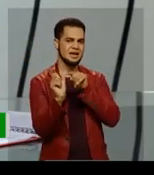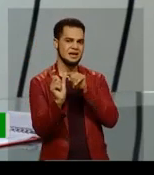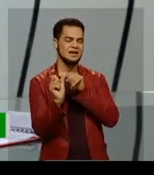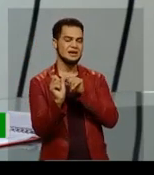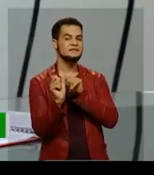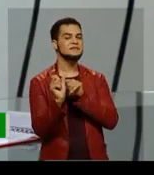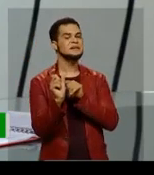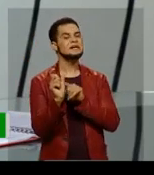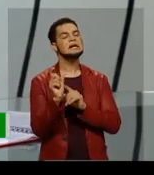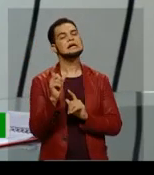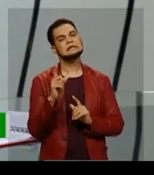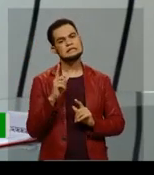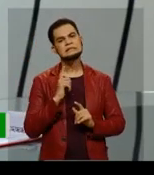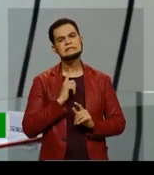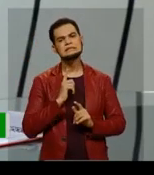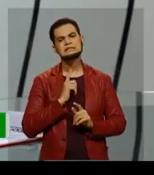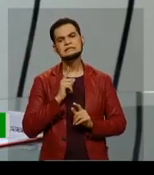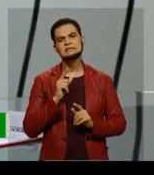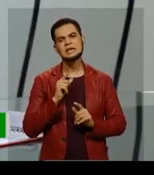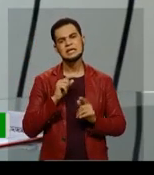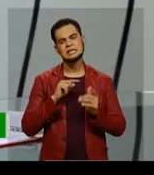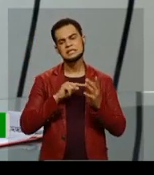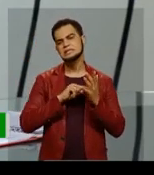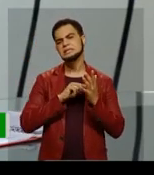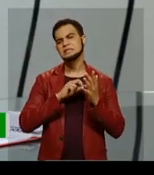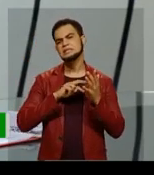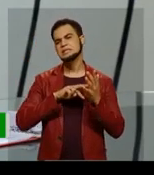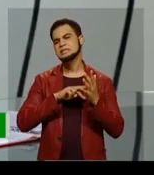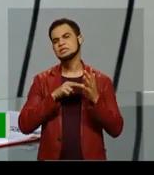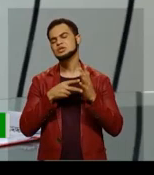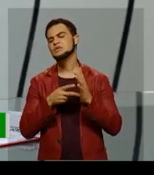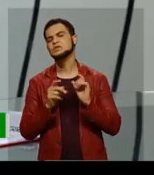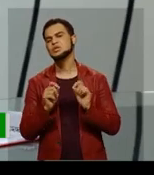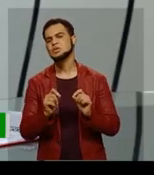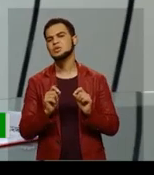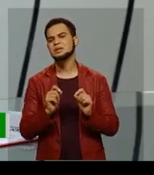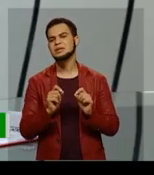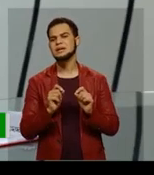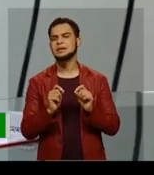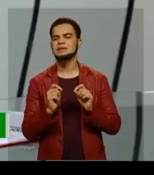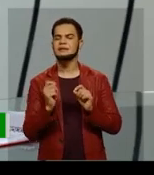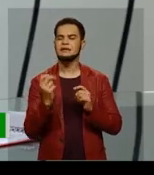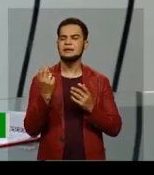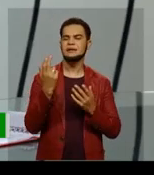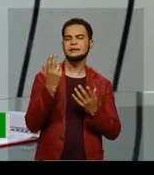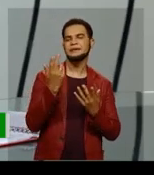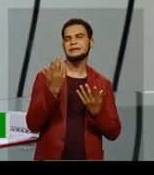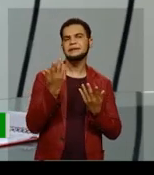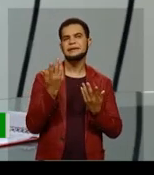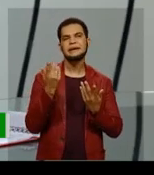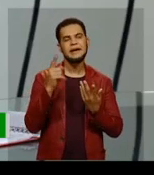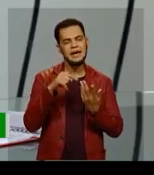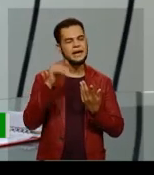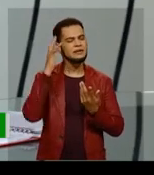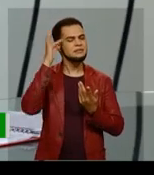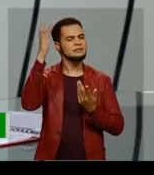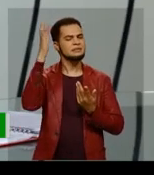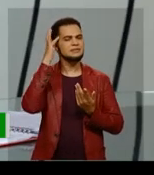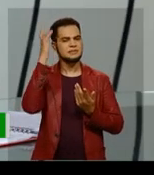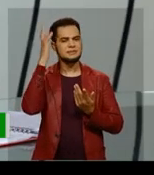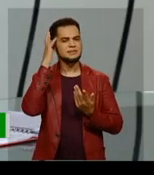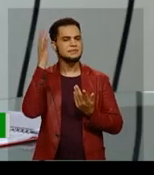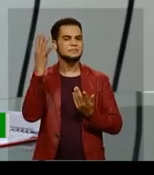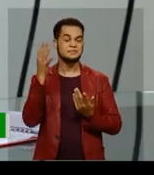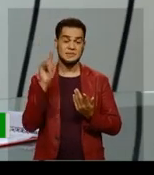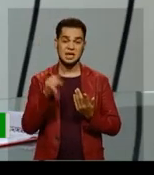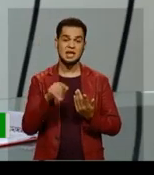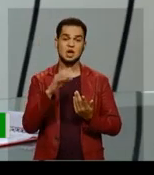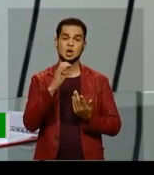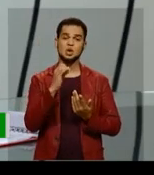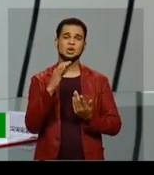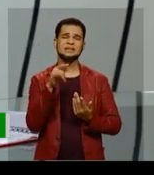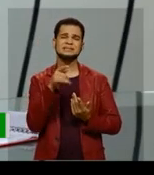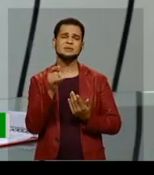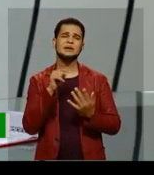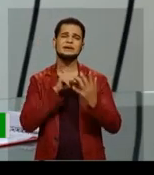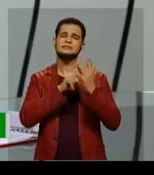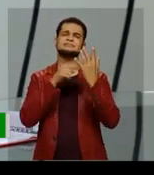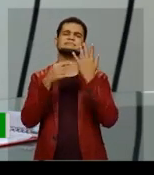expressão tem um sentido figurado. Ele usou a conotação. tá? Então, mas nos